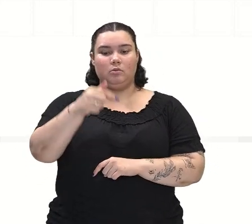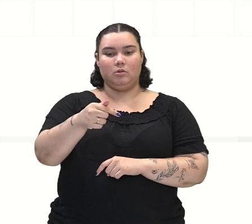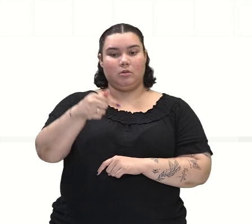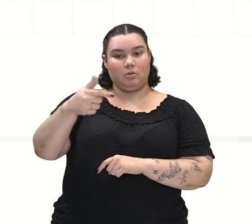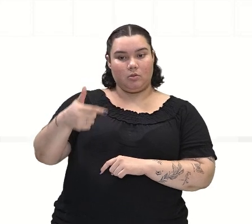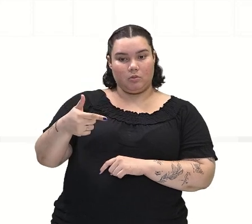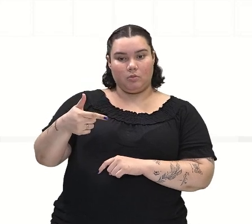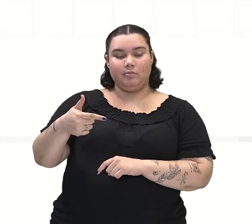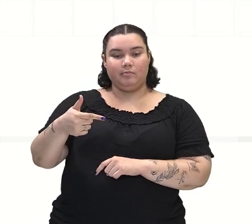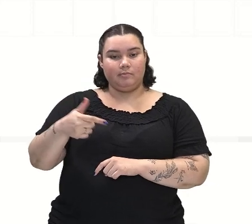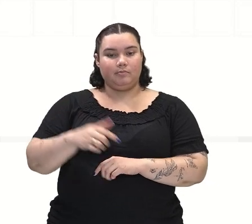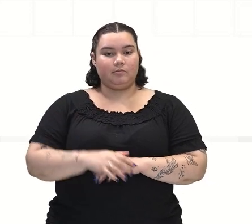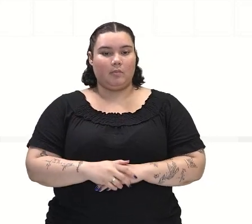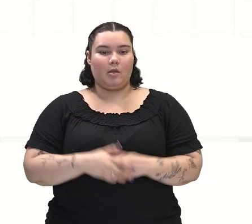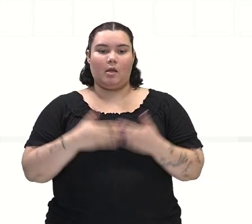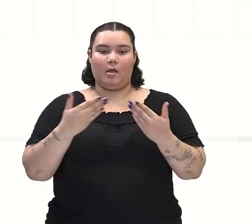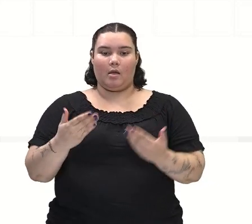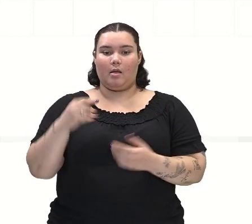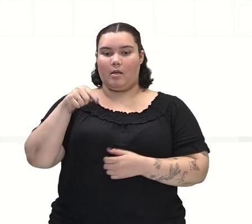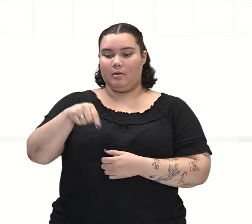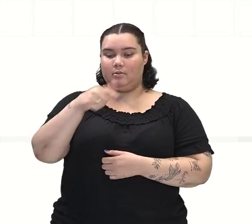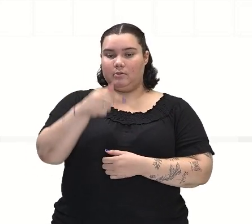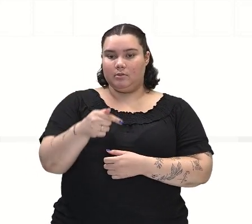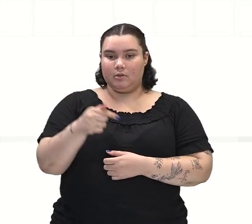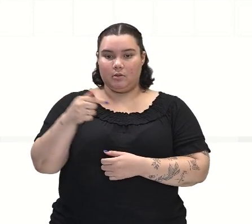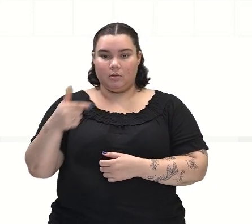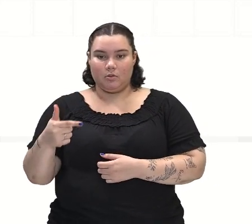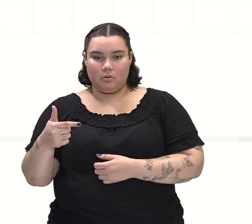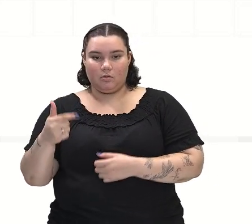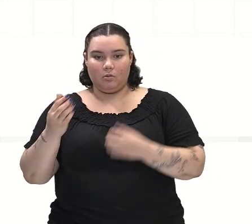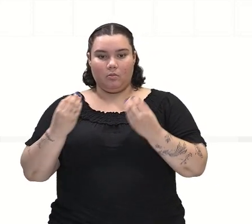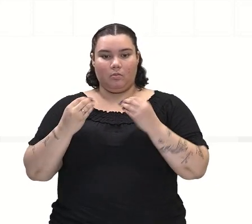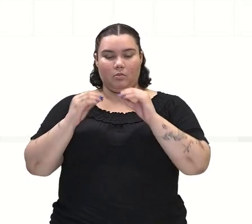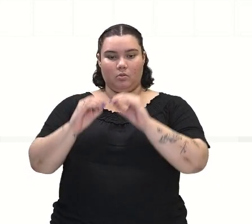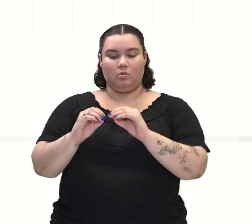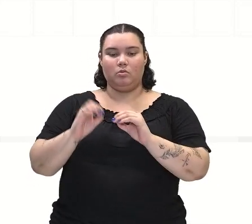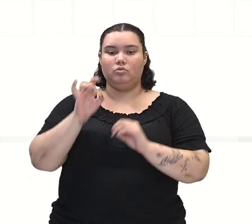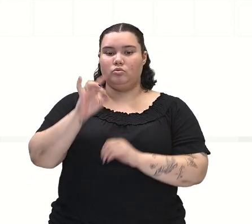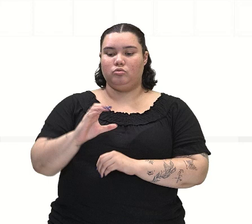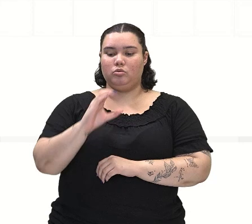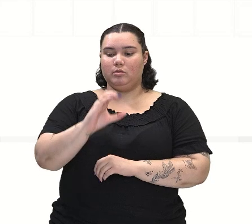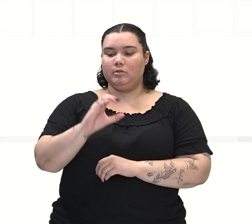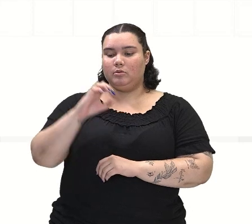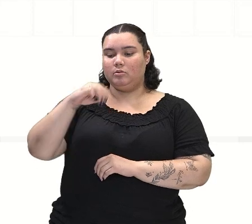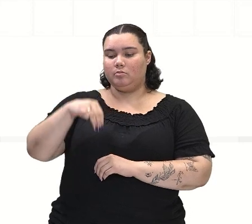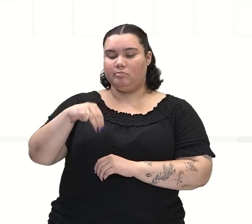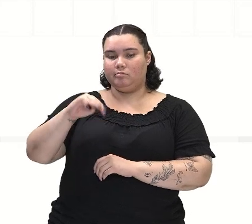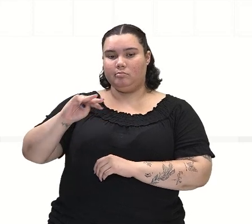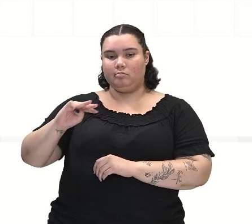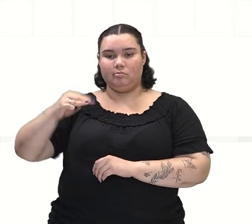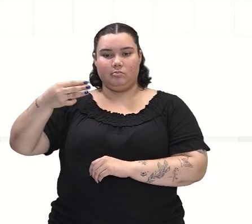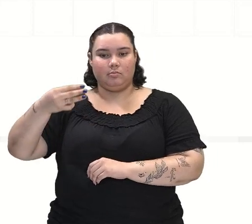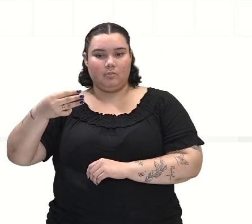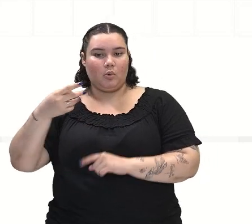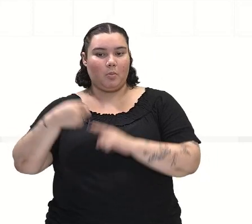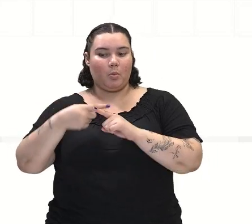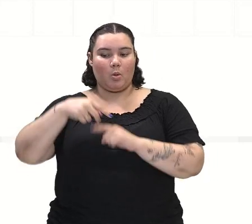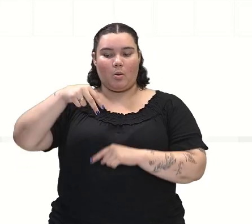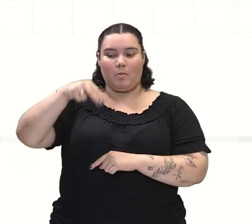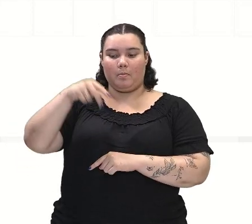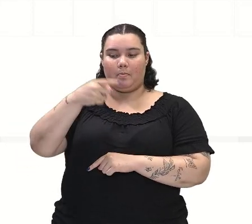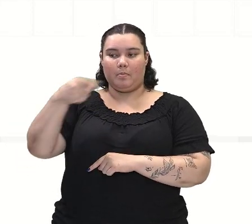72. Aí, esse 72, eu já colocaria só a unidade de medida, né? Porque o π